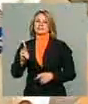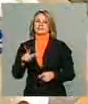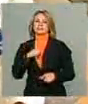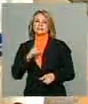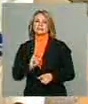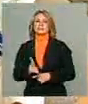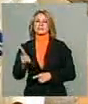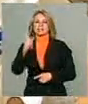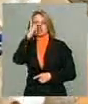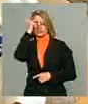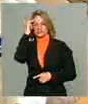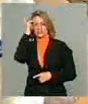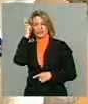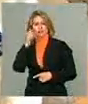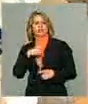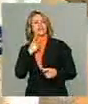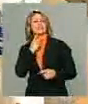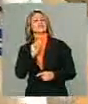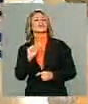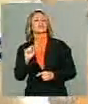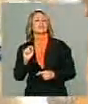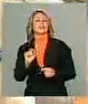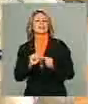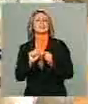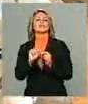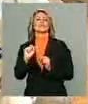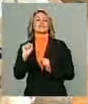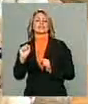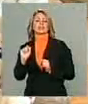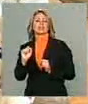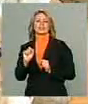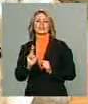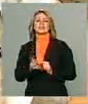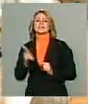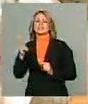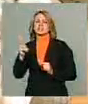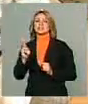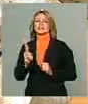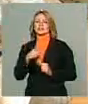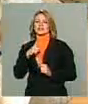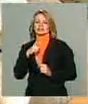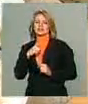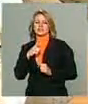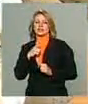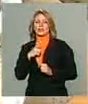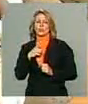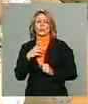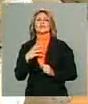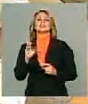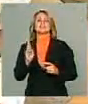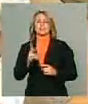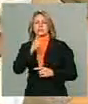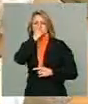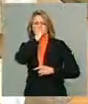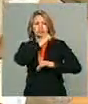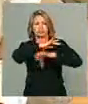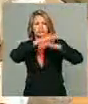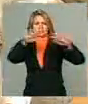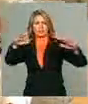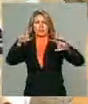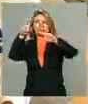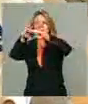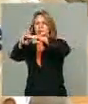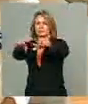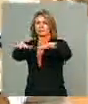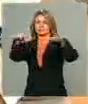por ent família não entra entra homem só é É verdade e tinha público nunca deixou de encher São Paulo